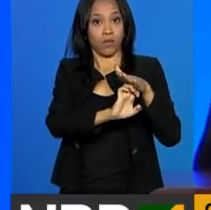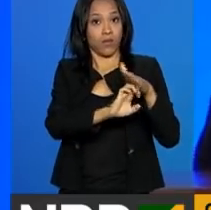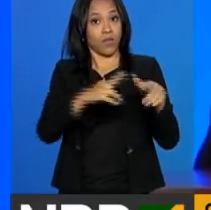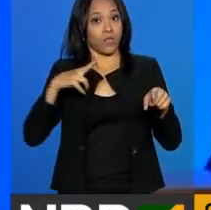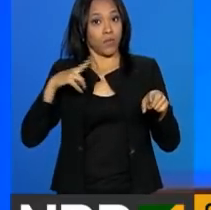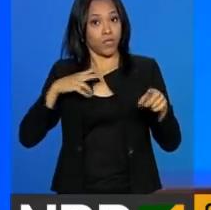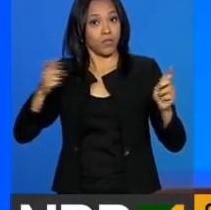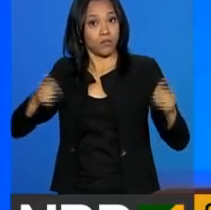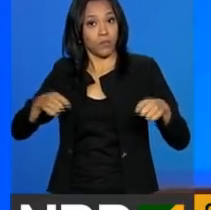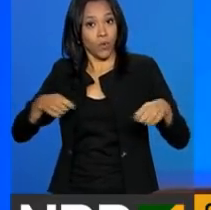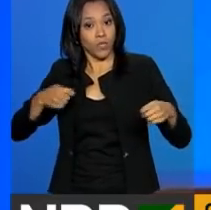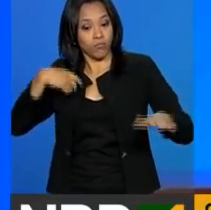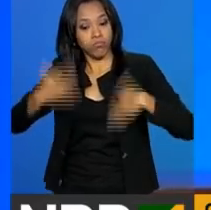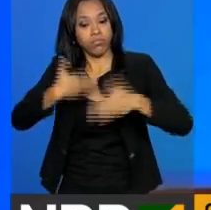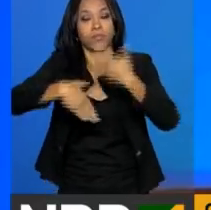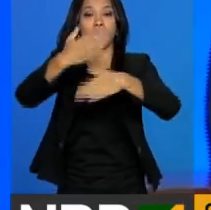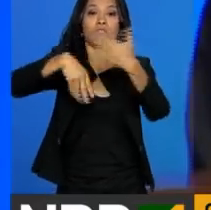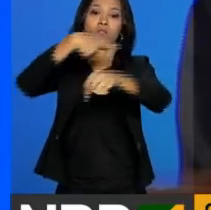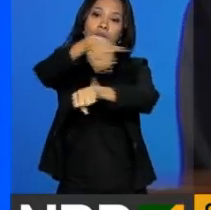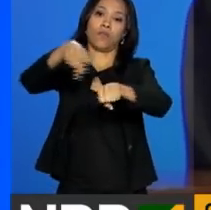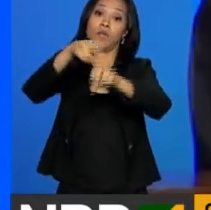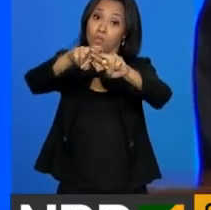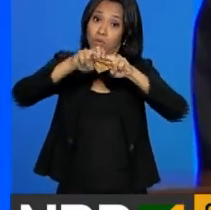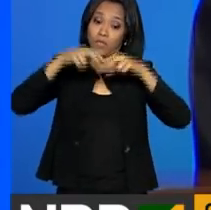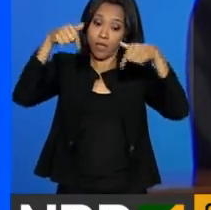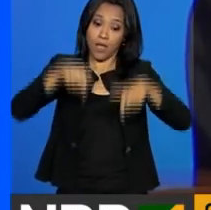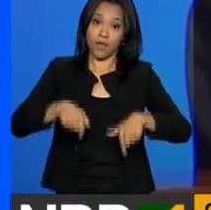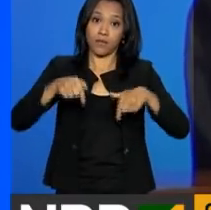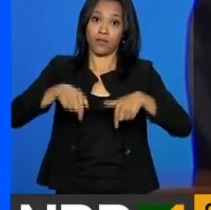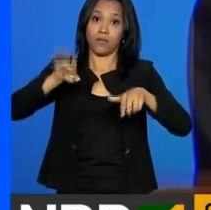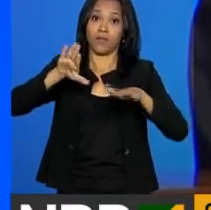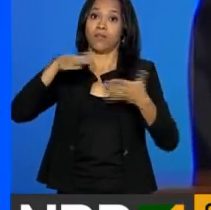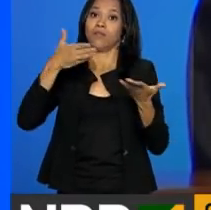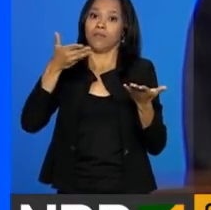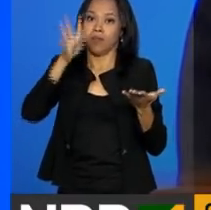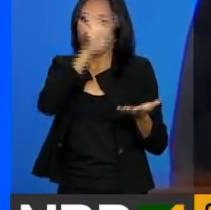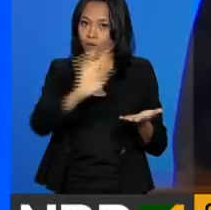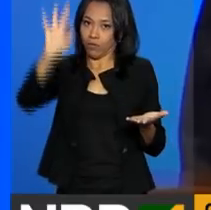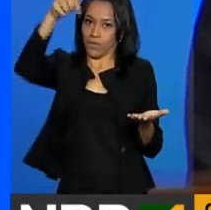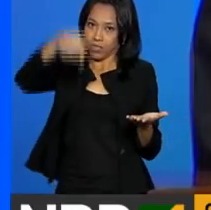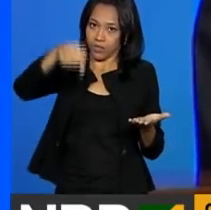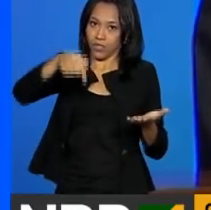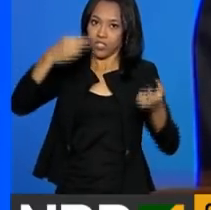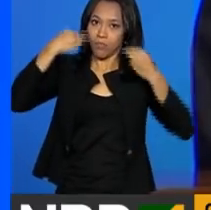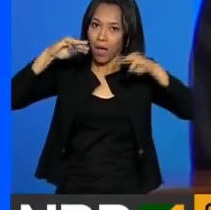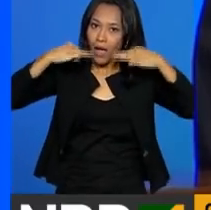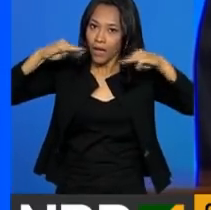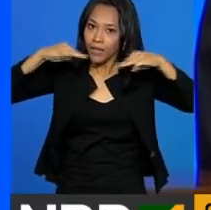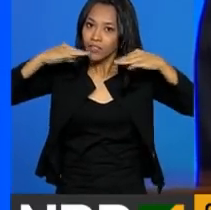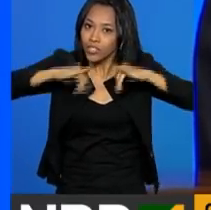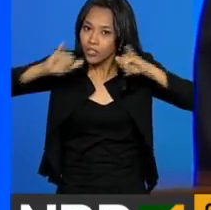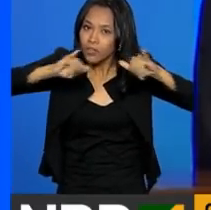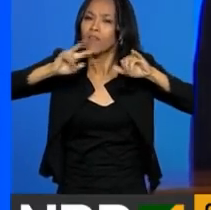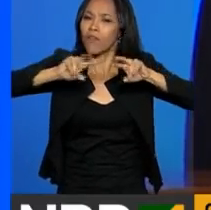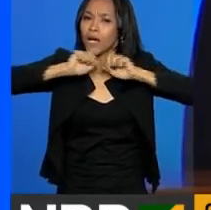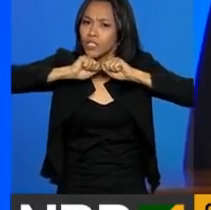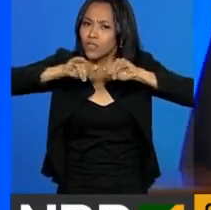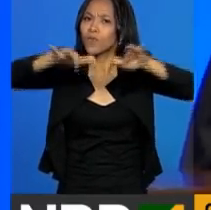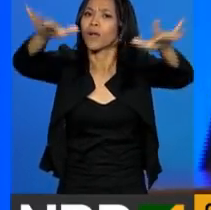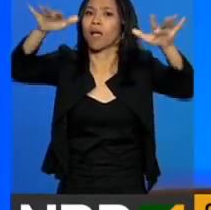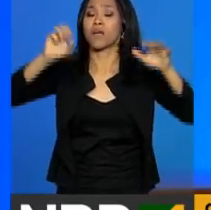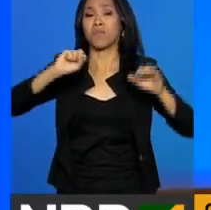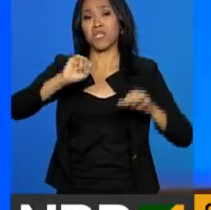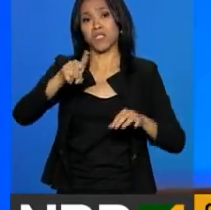é isto que a escola superior de propaganda e marketing certamente vai difundir ao longo do tempo porque se nós nos